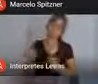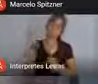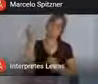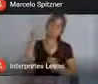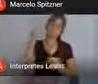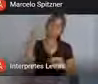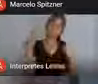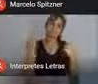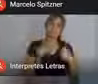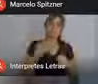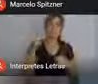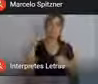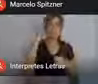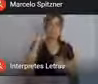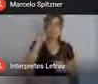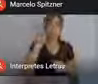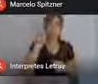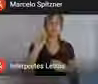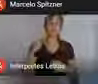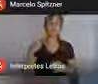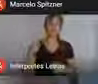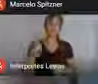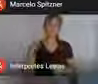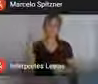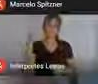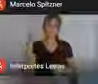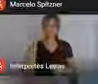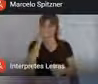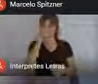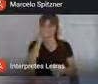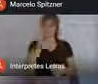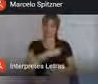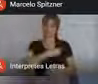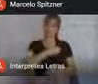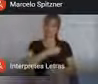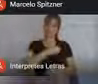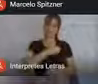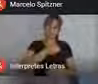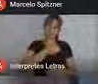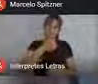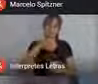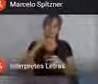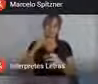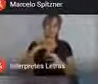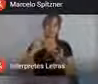para nós compreendermos a nossa história. Mas nós também não vamos conseguir parar a variação linguística.